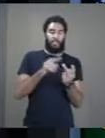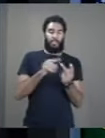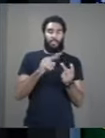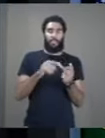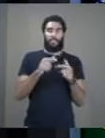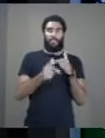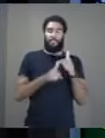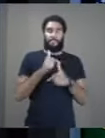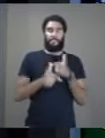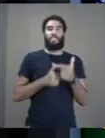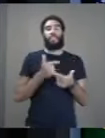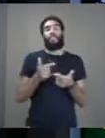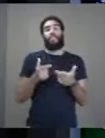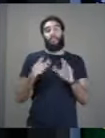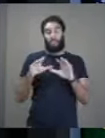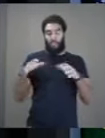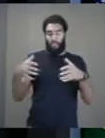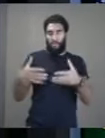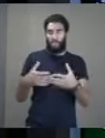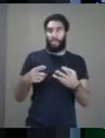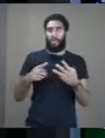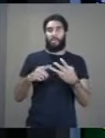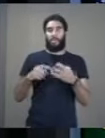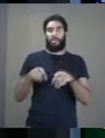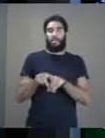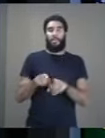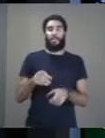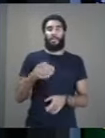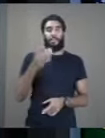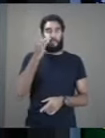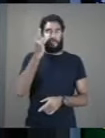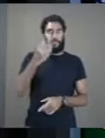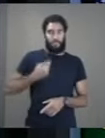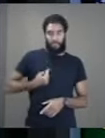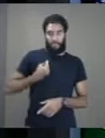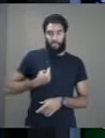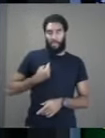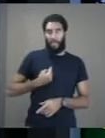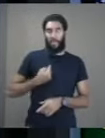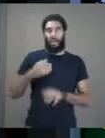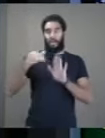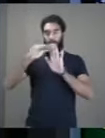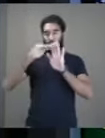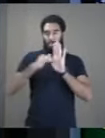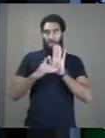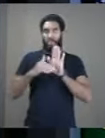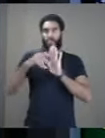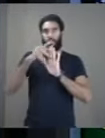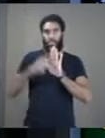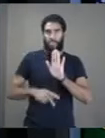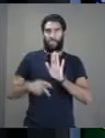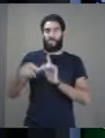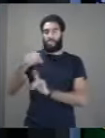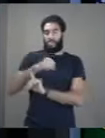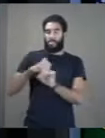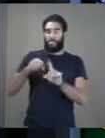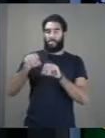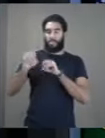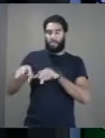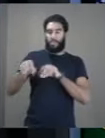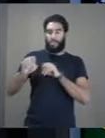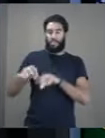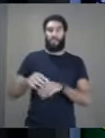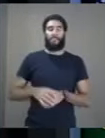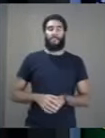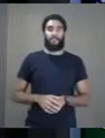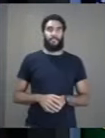serviços comunitários e comparecimento a programas socioeducativos. Além disso,